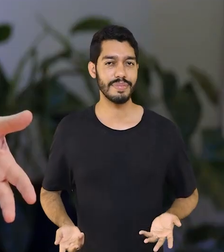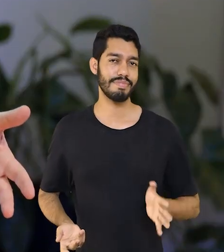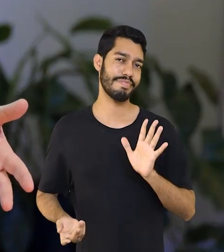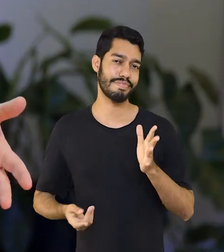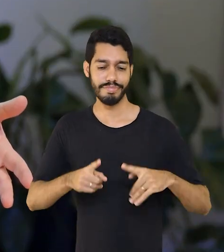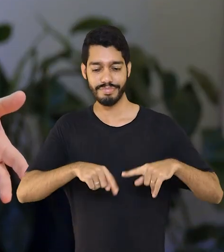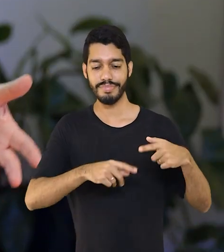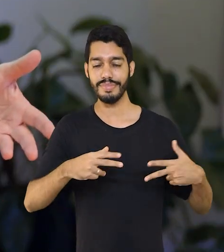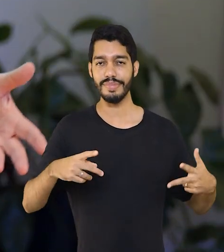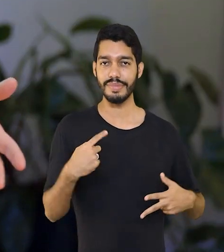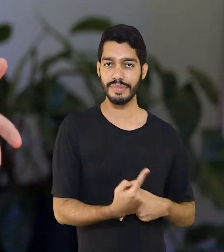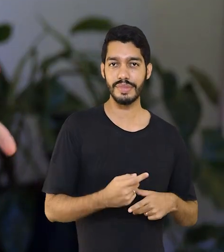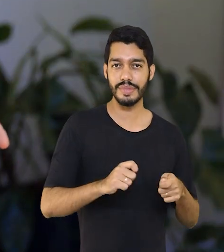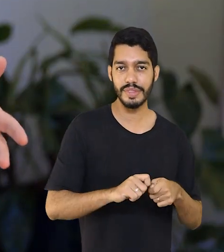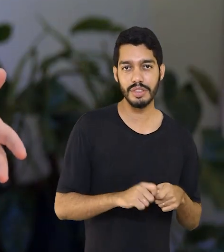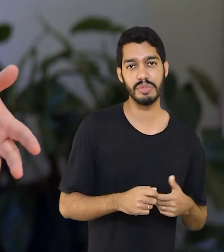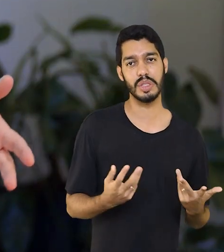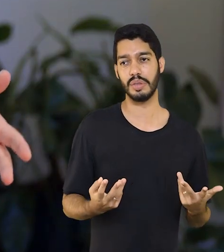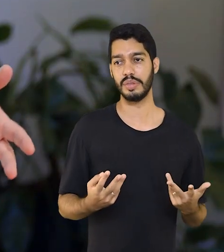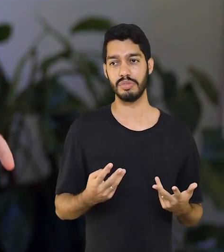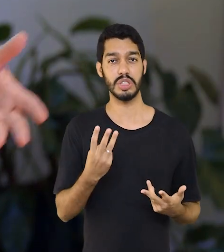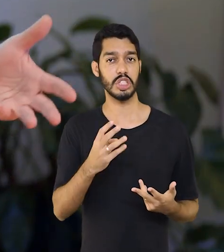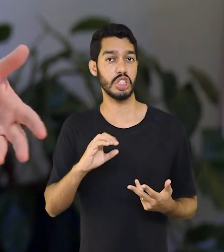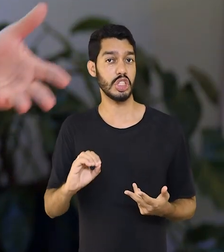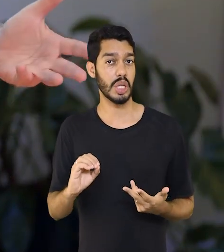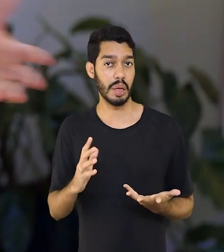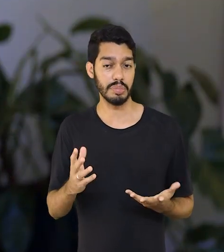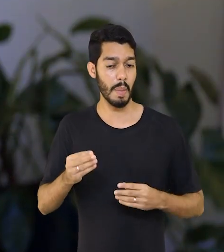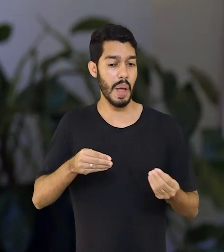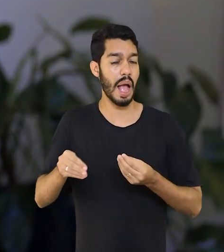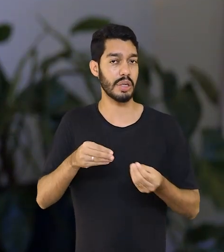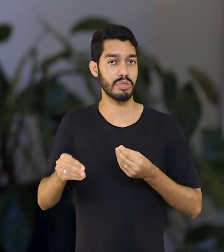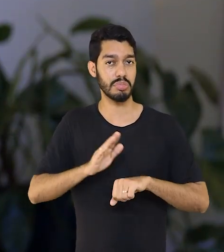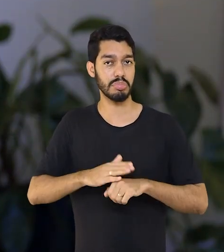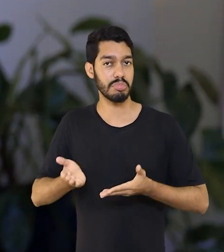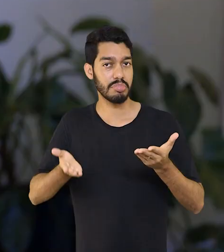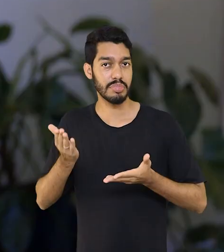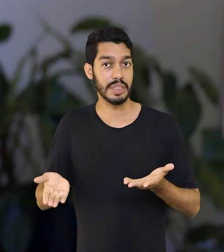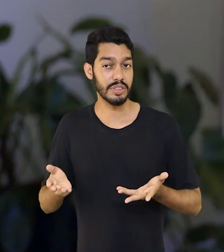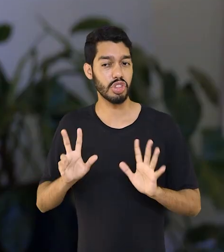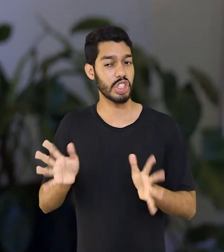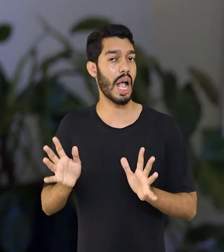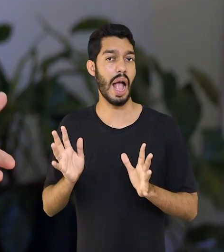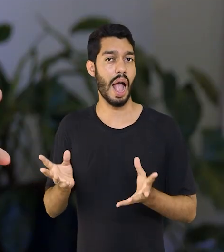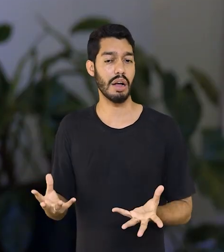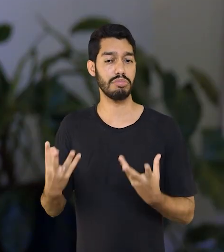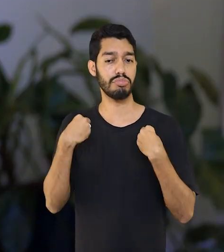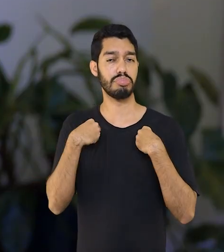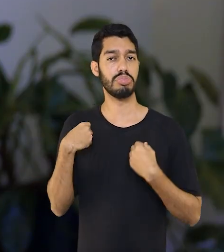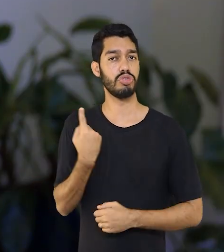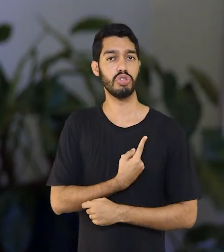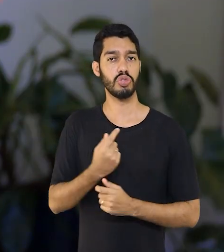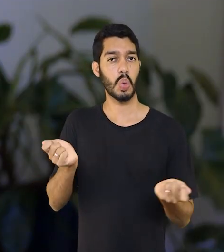Os produtos que a gente produz hoje, os brinquedinhos de plástico, já nos dominam. Prefiro ser dominado pela inteligência artificial.